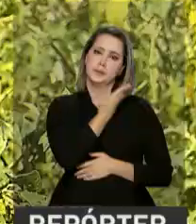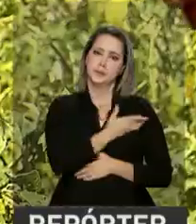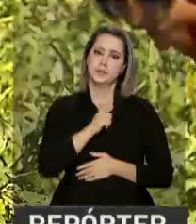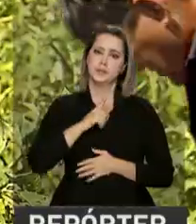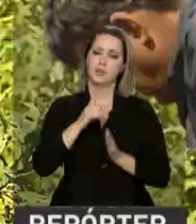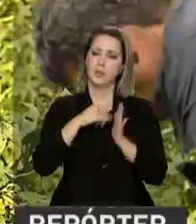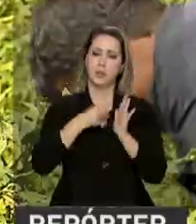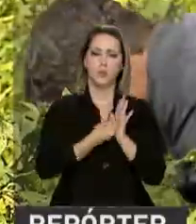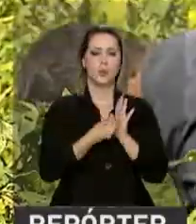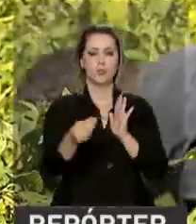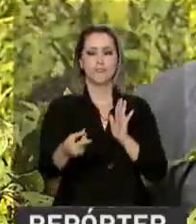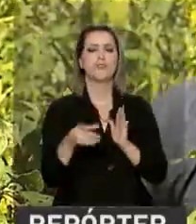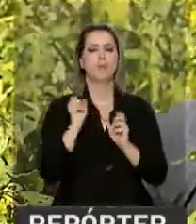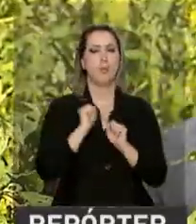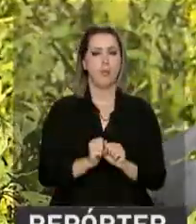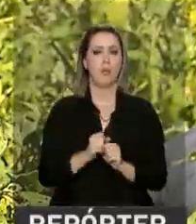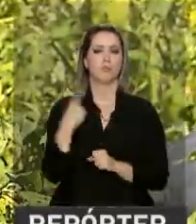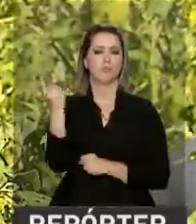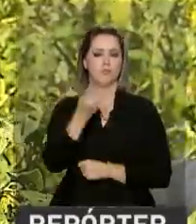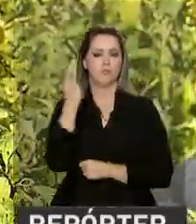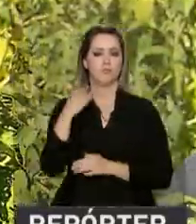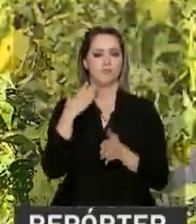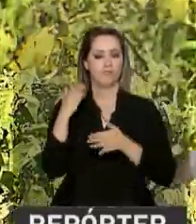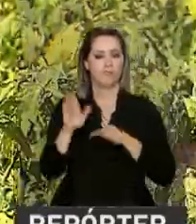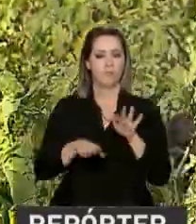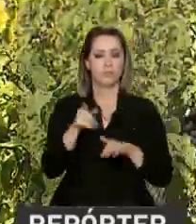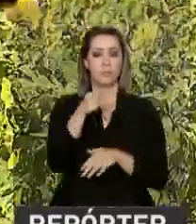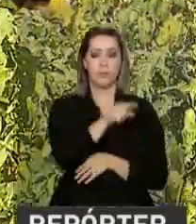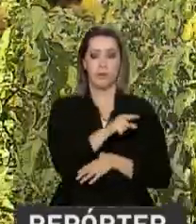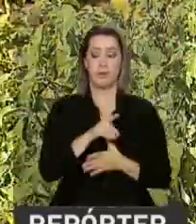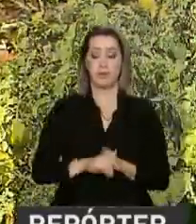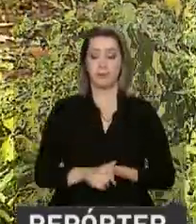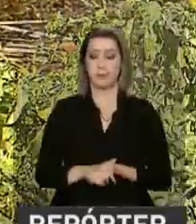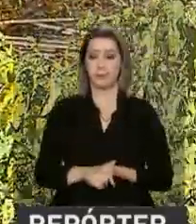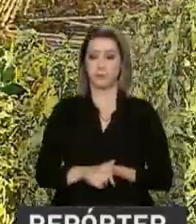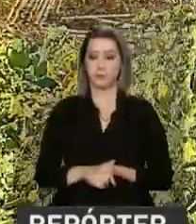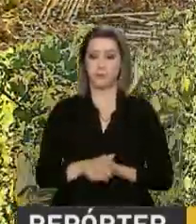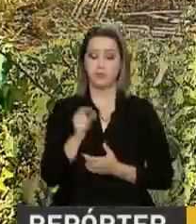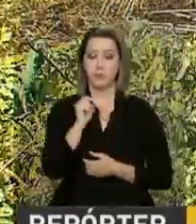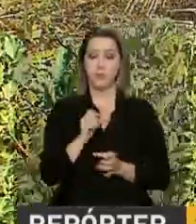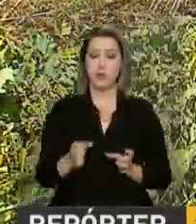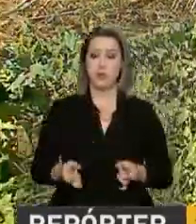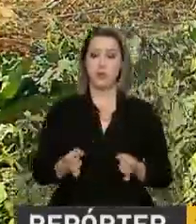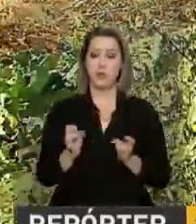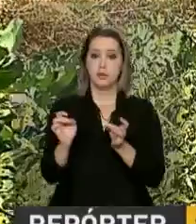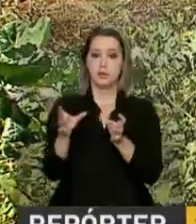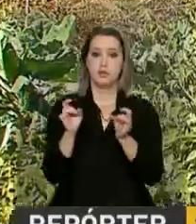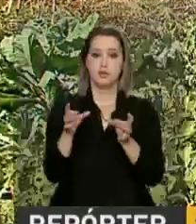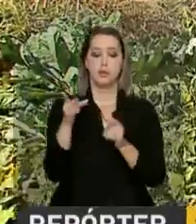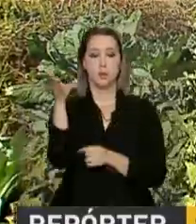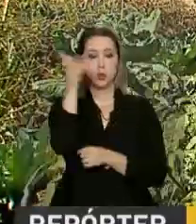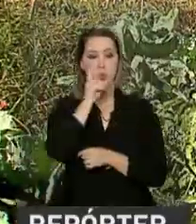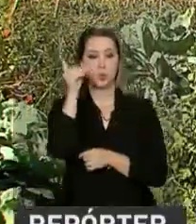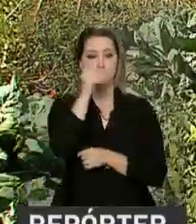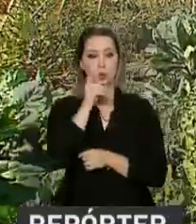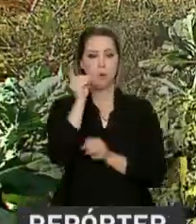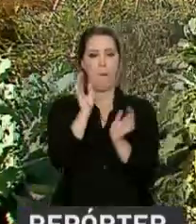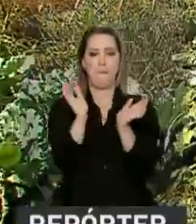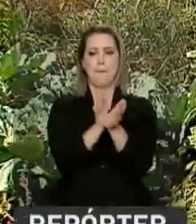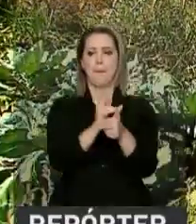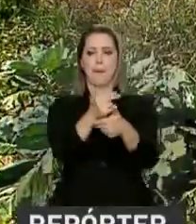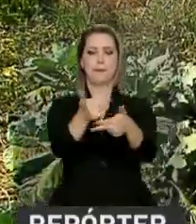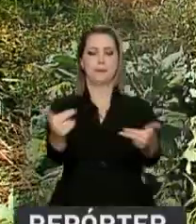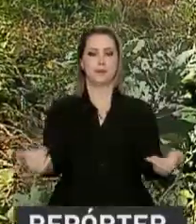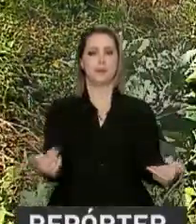sozinho. O Paulo leva para a Feira de Cristalina aos domingos entre 20 e 25 caixas de couve, batata, quiabo,